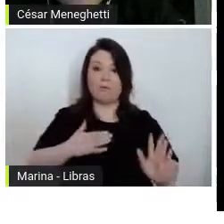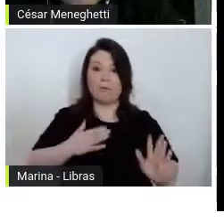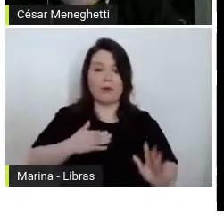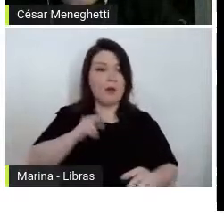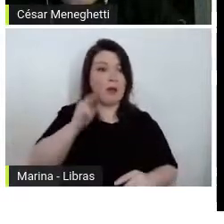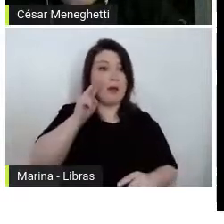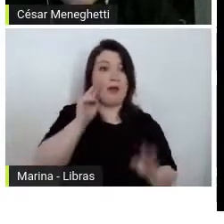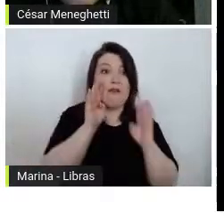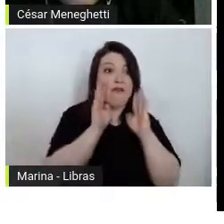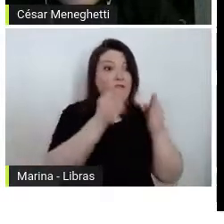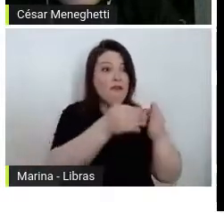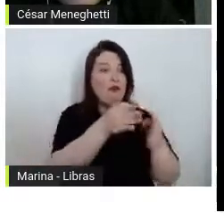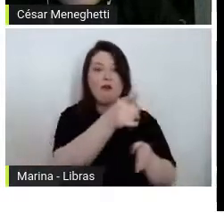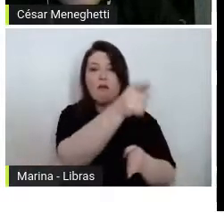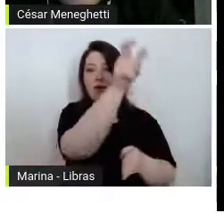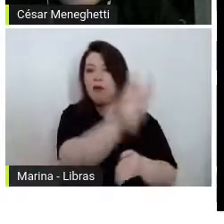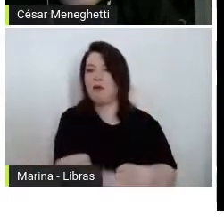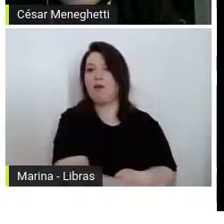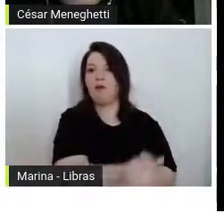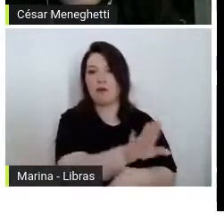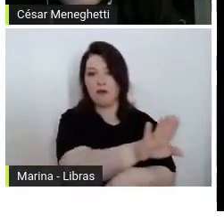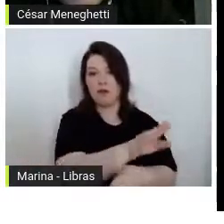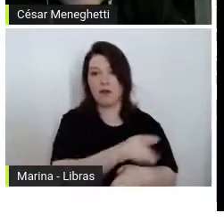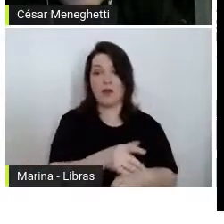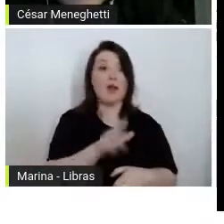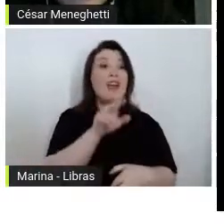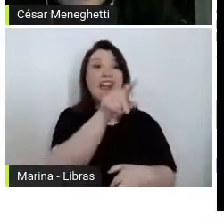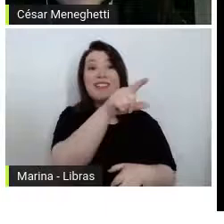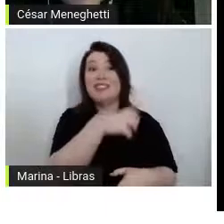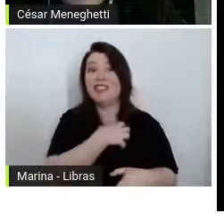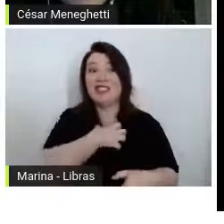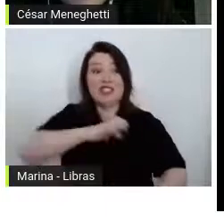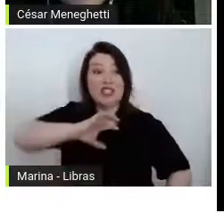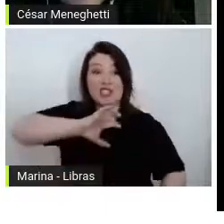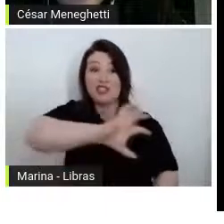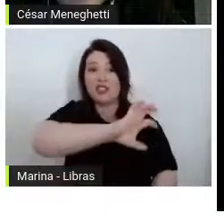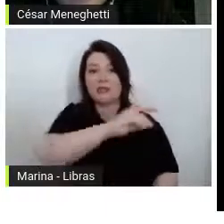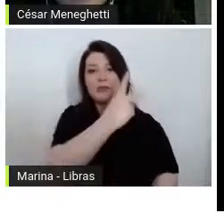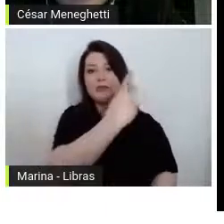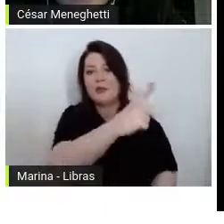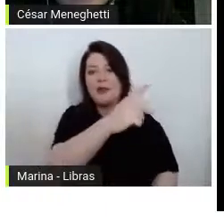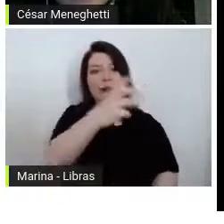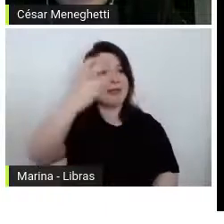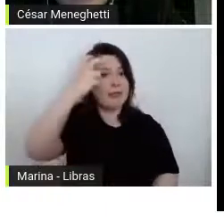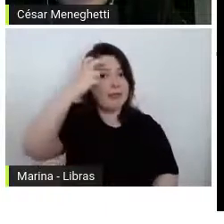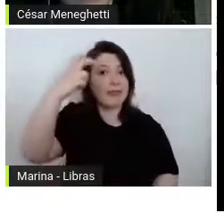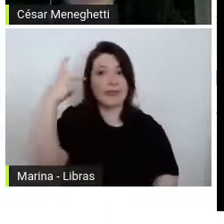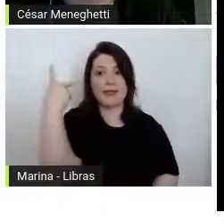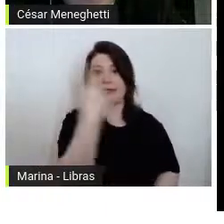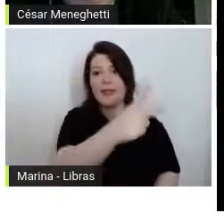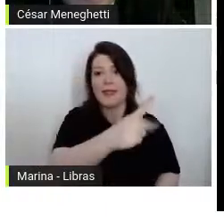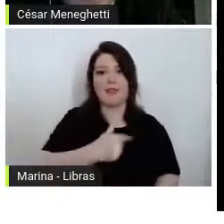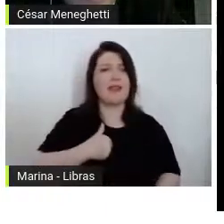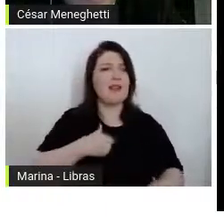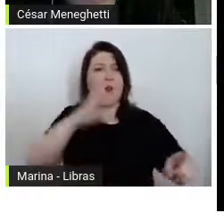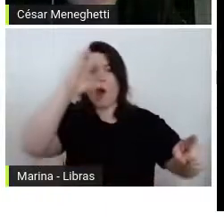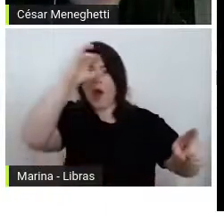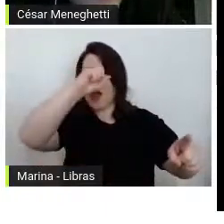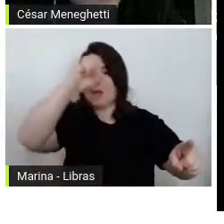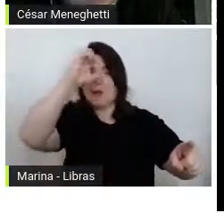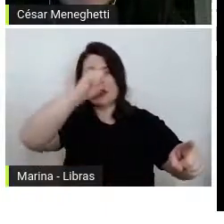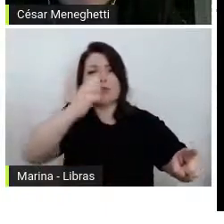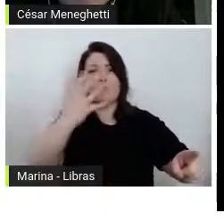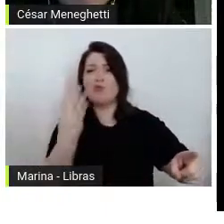têm uma outra forma de ver, uma outra inteligência. Cada um, eu aprendi tanto com eles e com